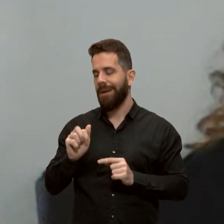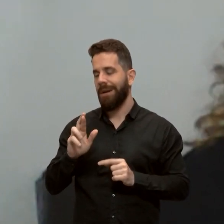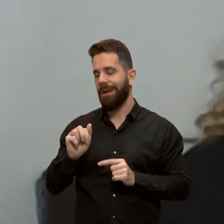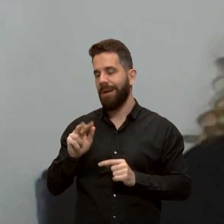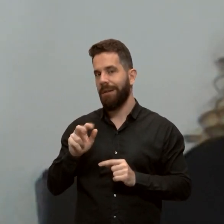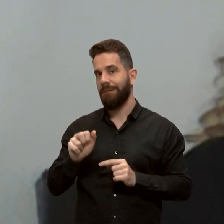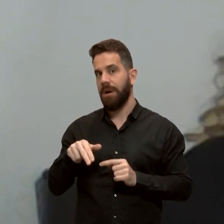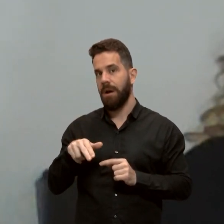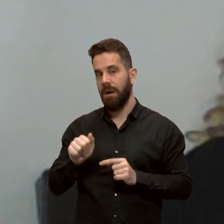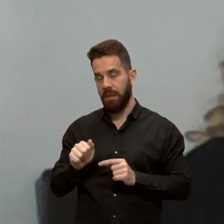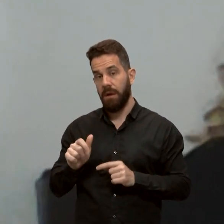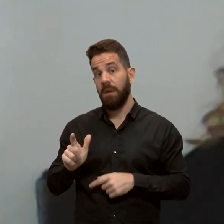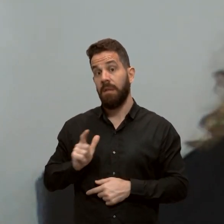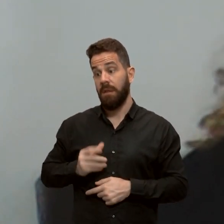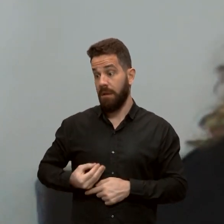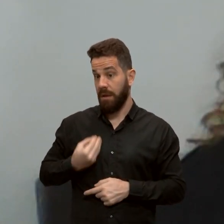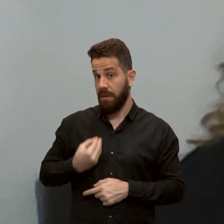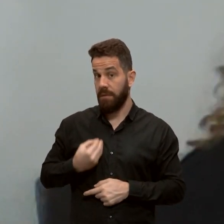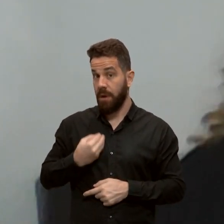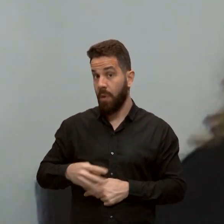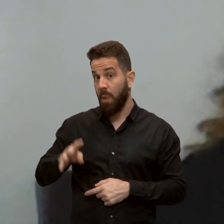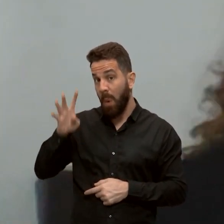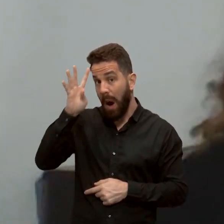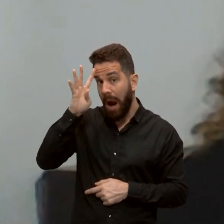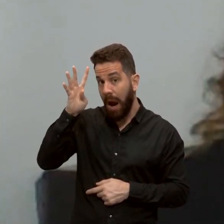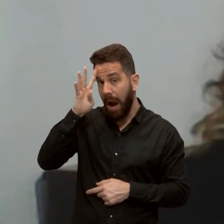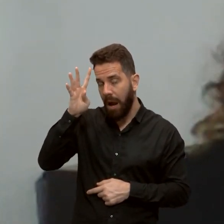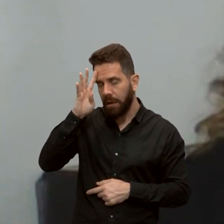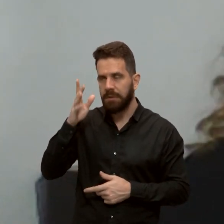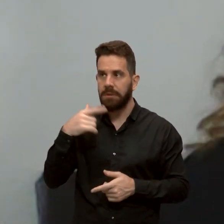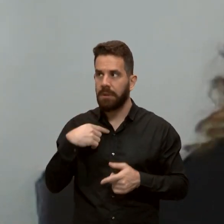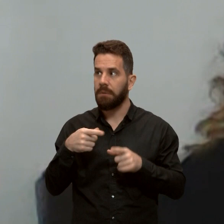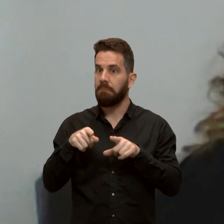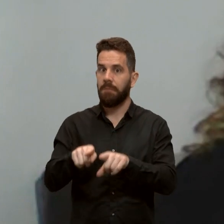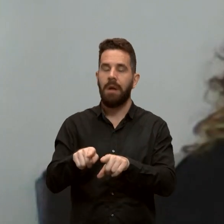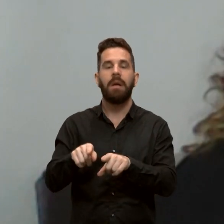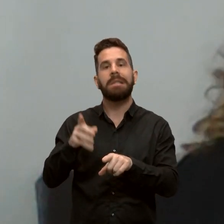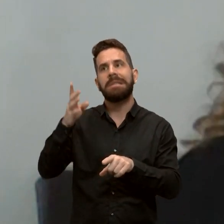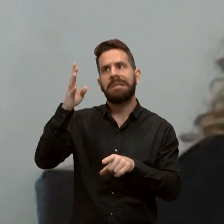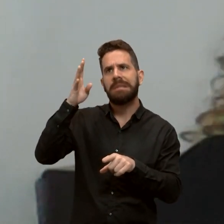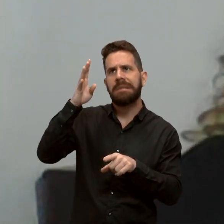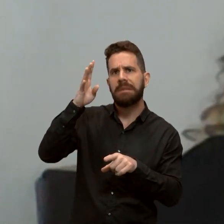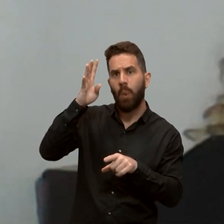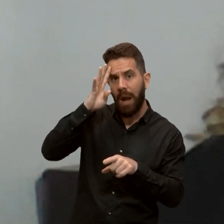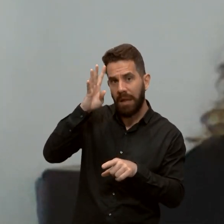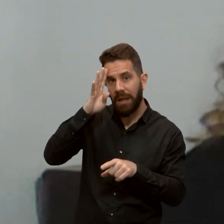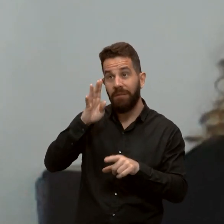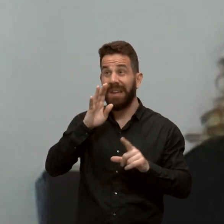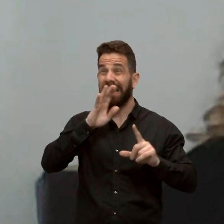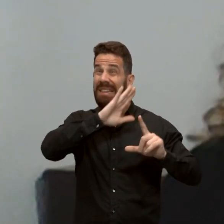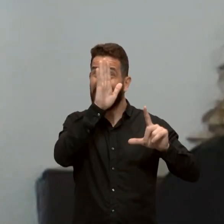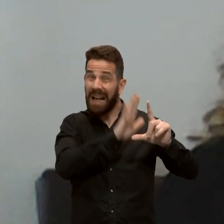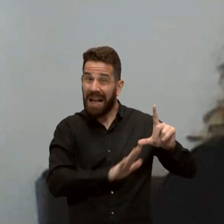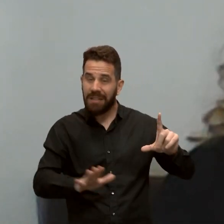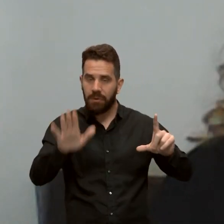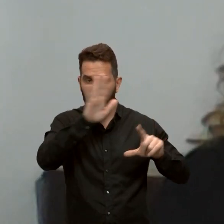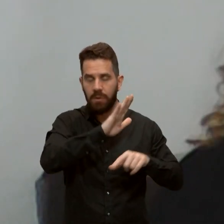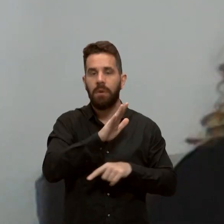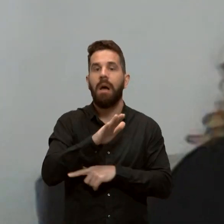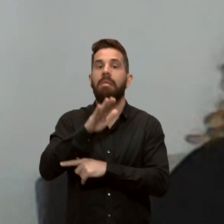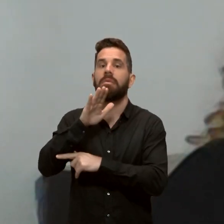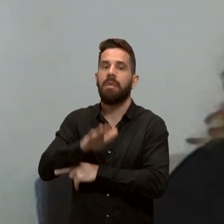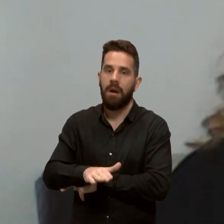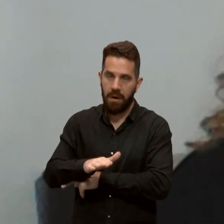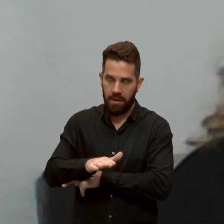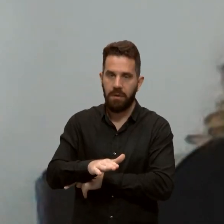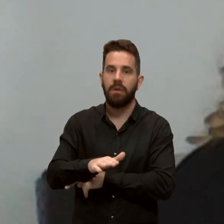simultaneamente na quarta-feira, simultaneamente eu digo nacionalmente, né? Na parte da tarde, a partir das 15 horas,